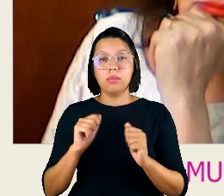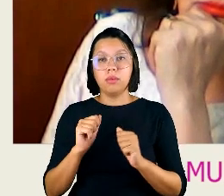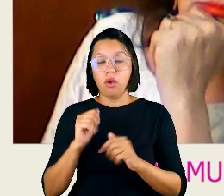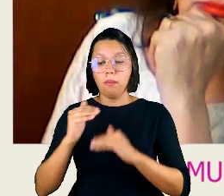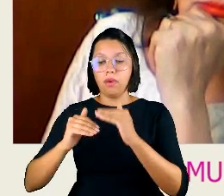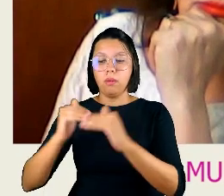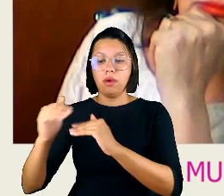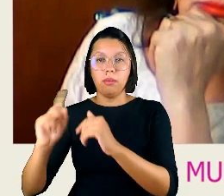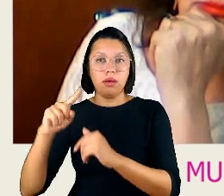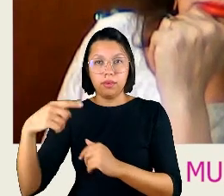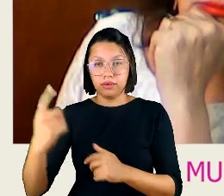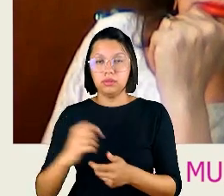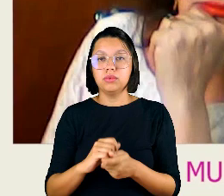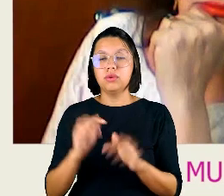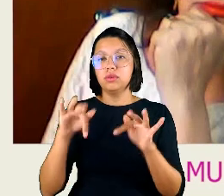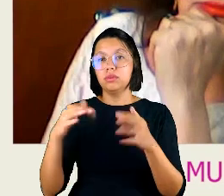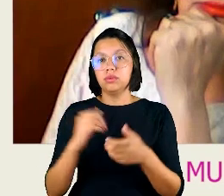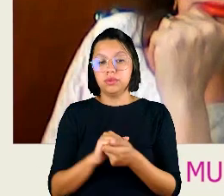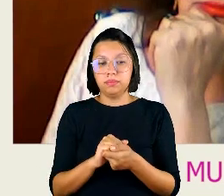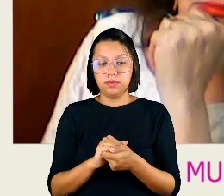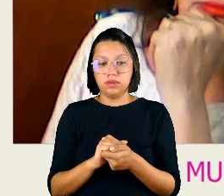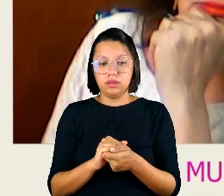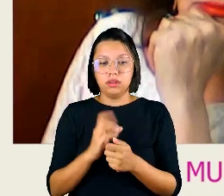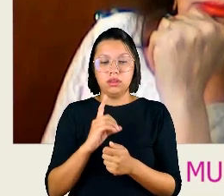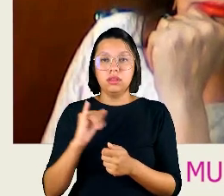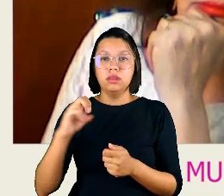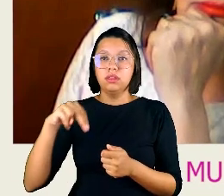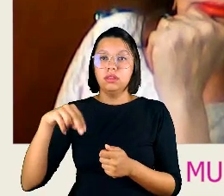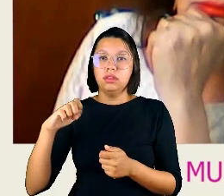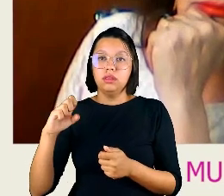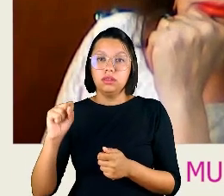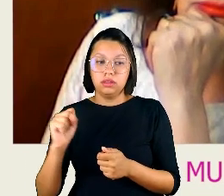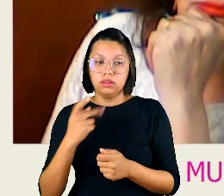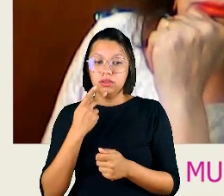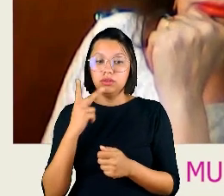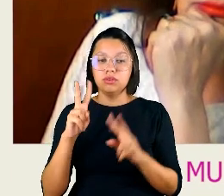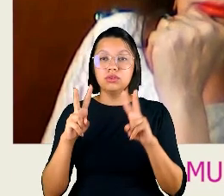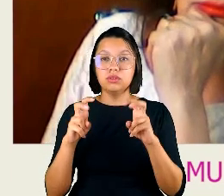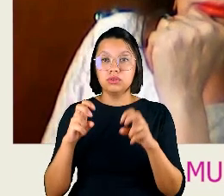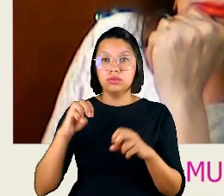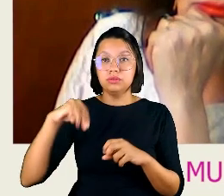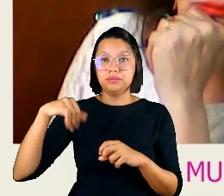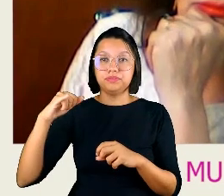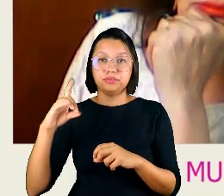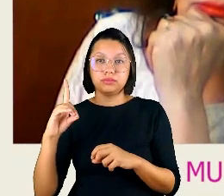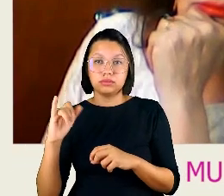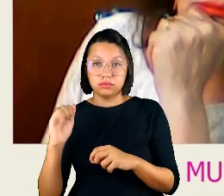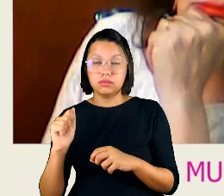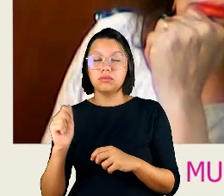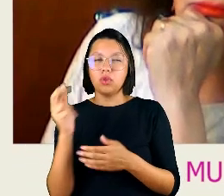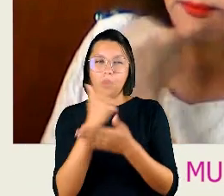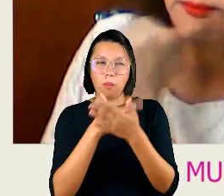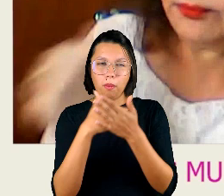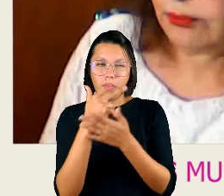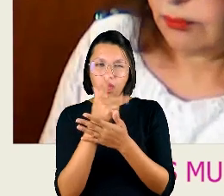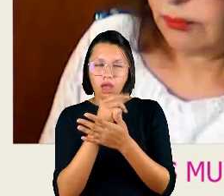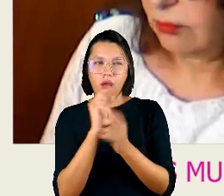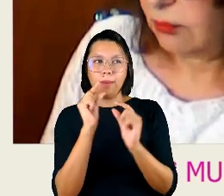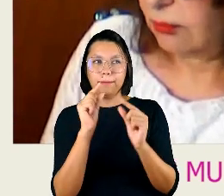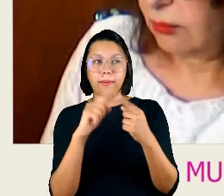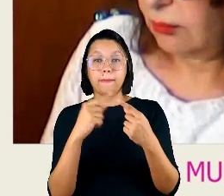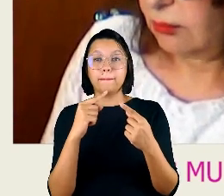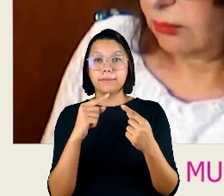por fim, a doutora Inês falou sobre a mídia, a gente pincelou um pouco, mas a gente fez um manual